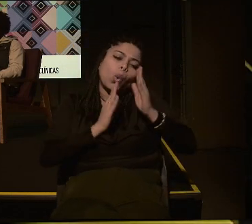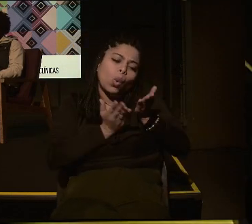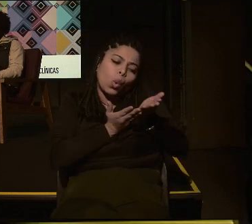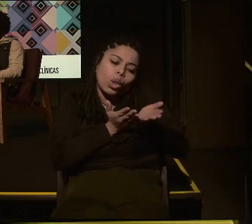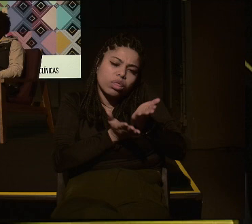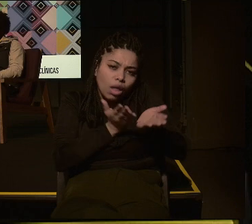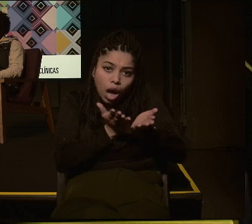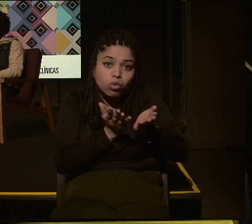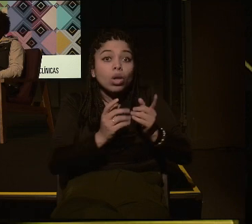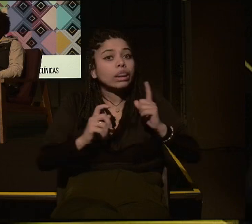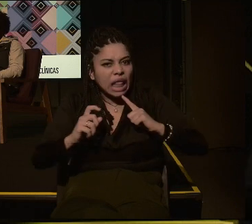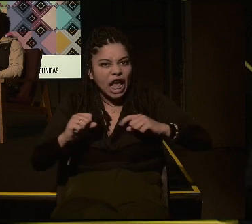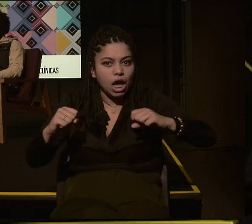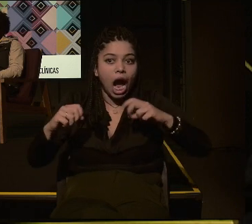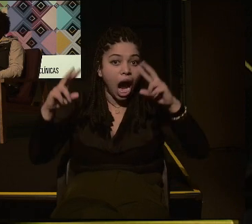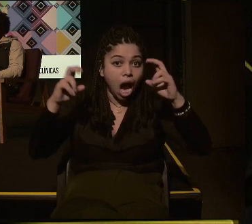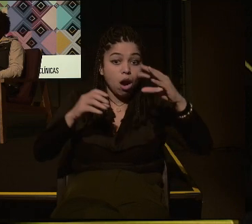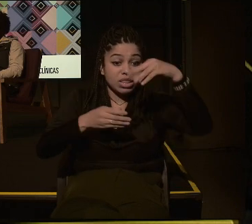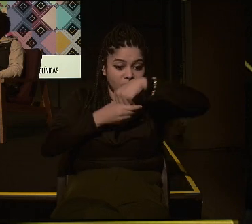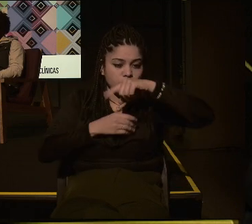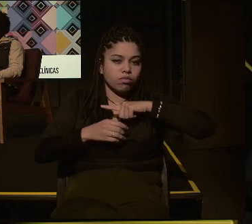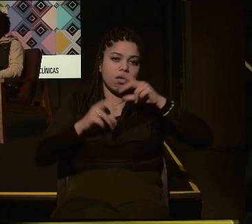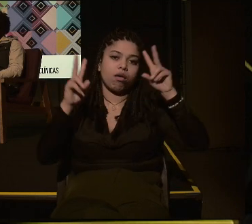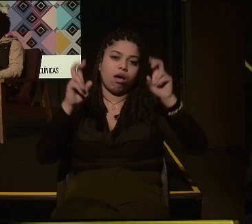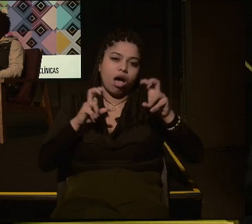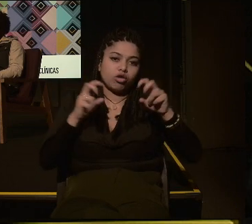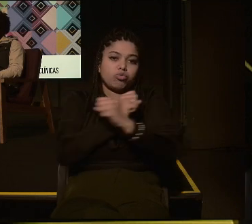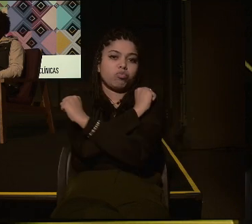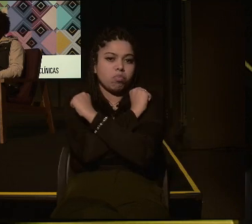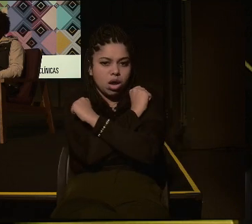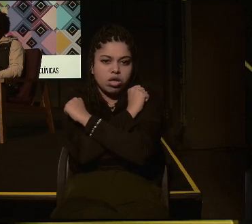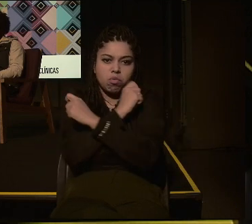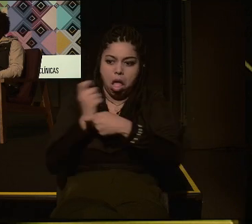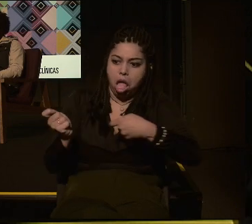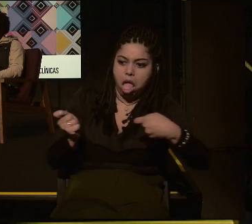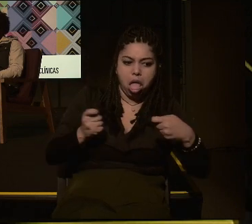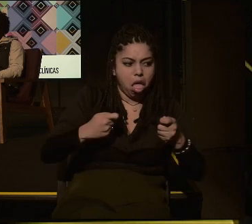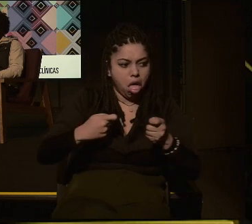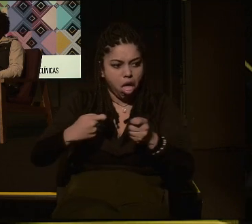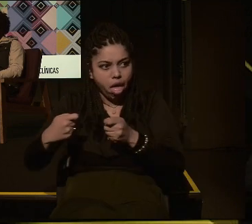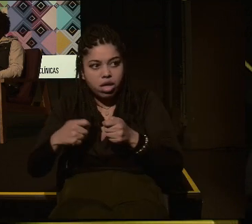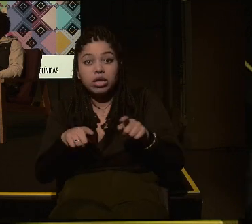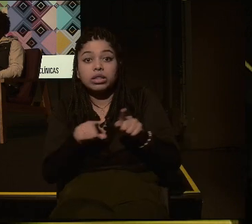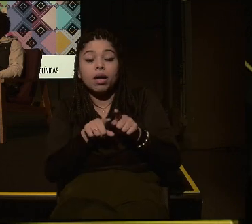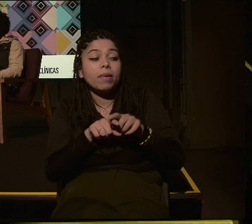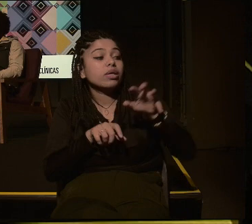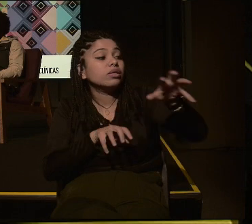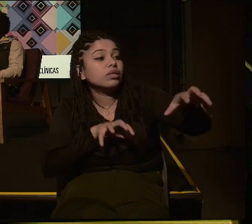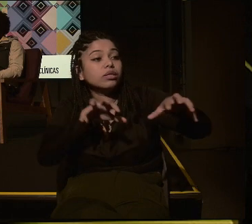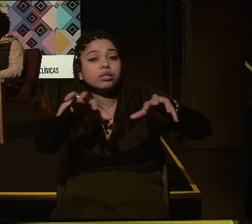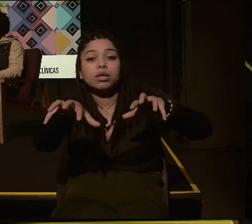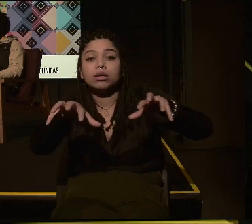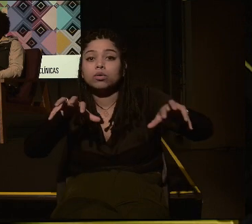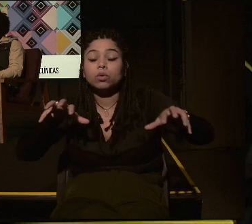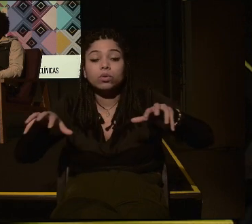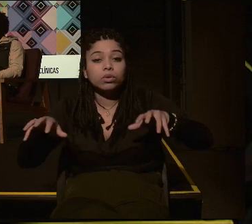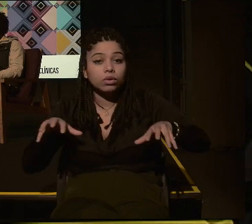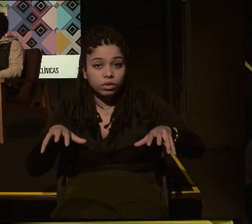está em disputa, é uma disputa intersetorial, está em disputa